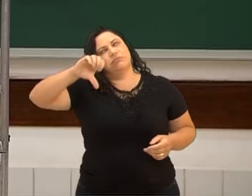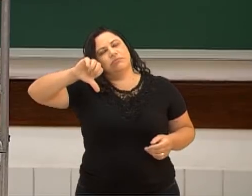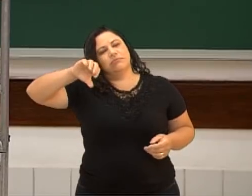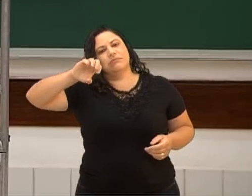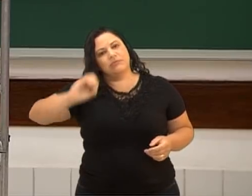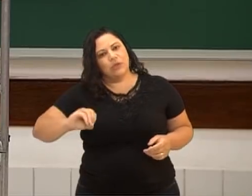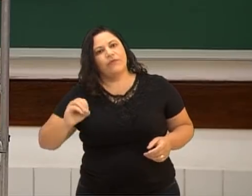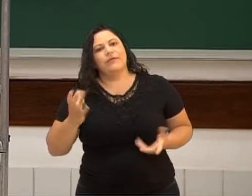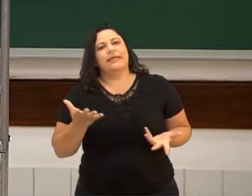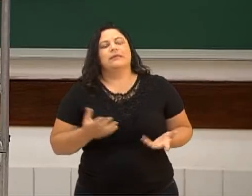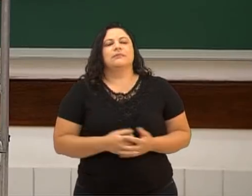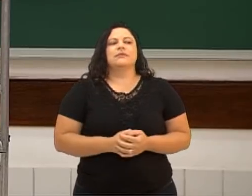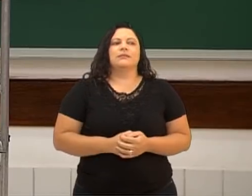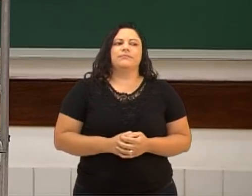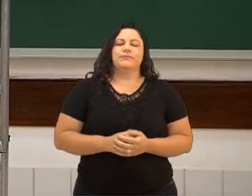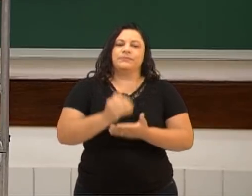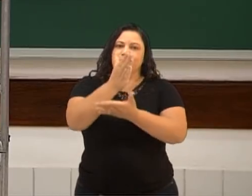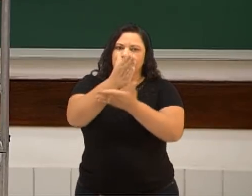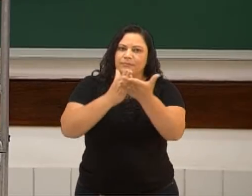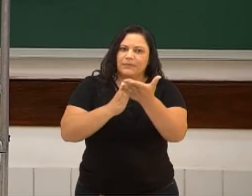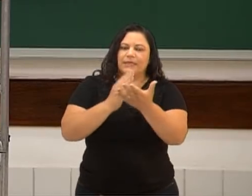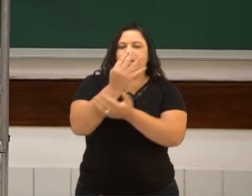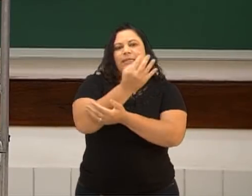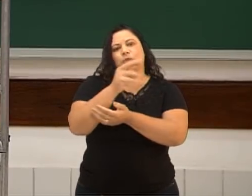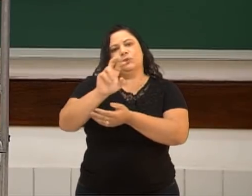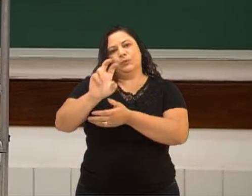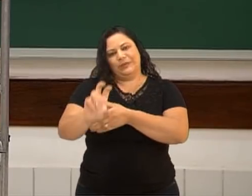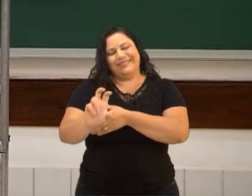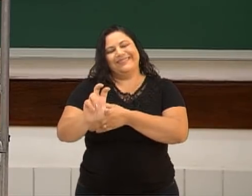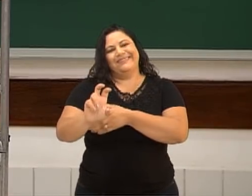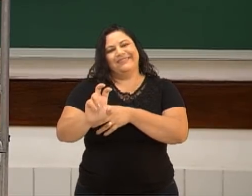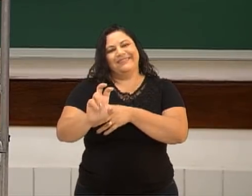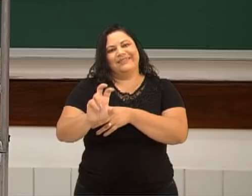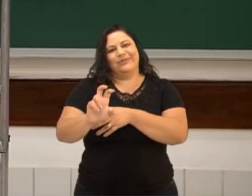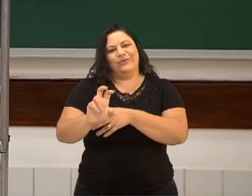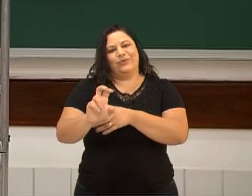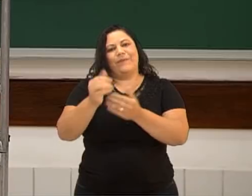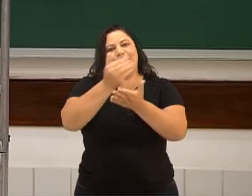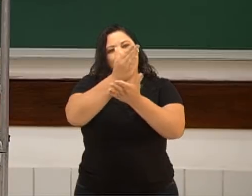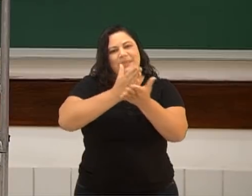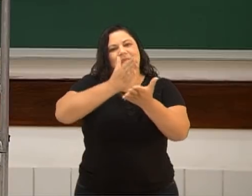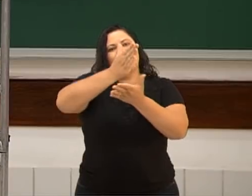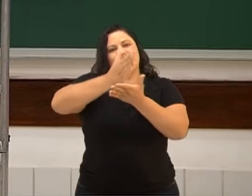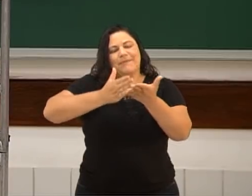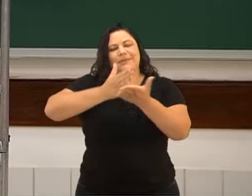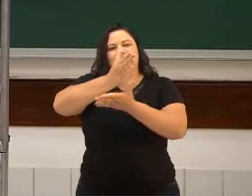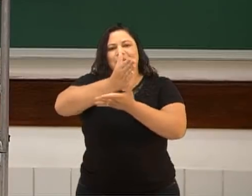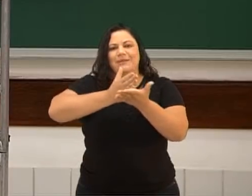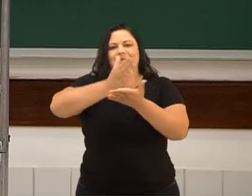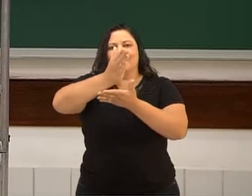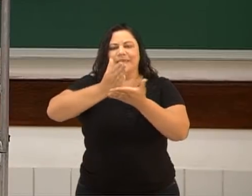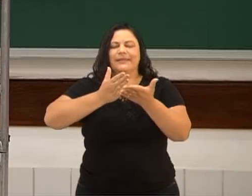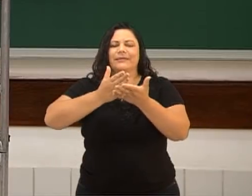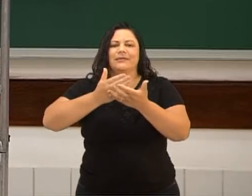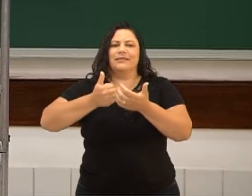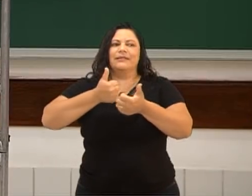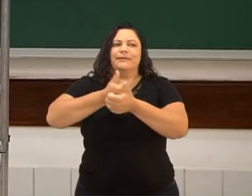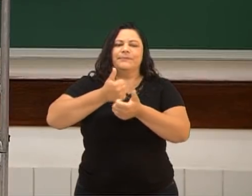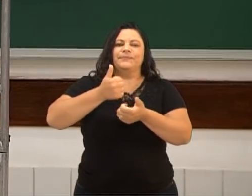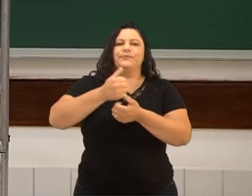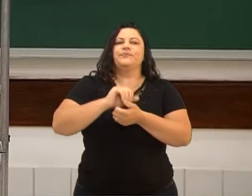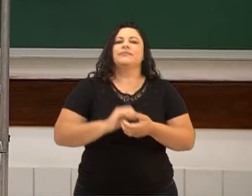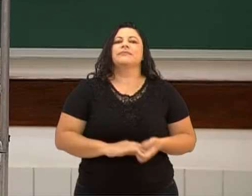professor. Então, se tem o 90, a metade de 90 é 45 e um pouquinho, e a metade da metade, praticamente, vai dar muito próximo, né?